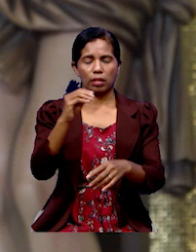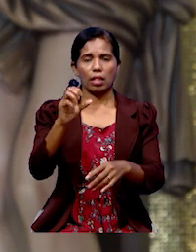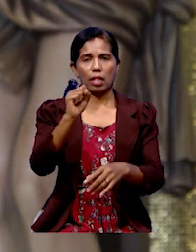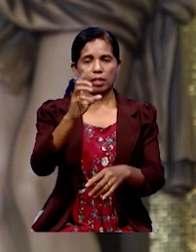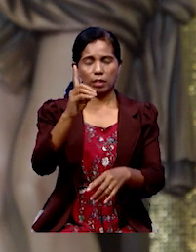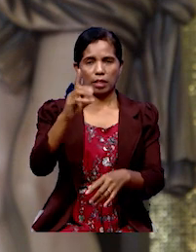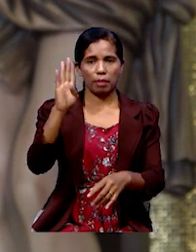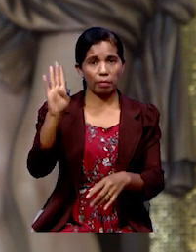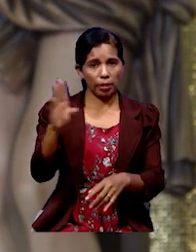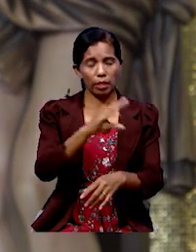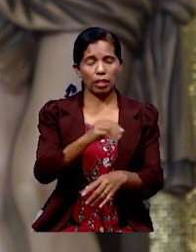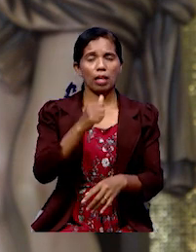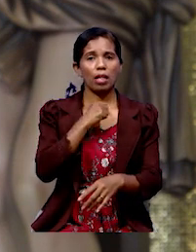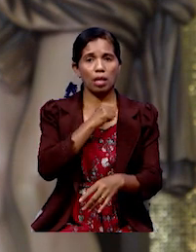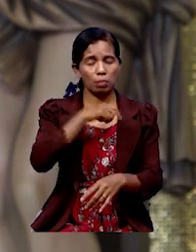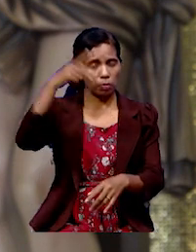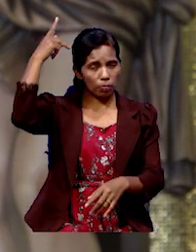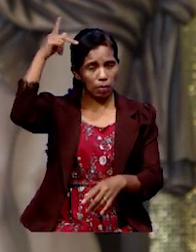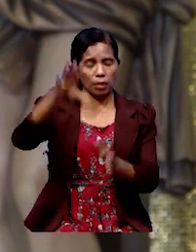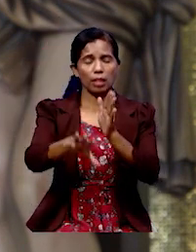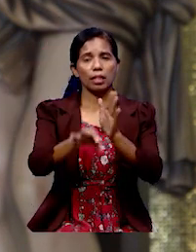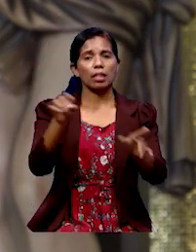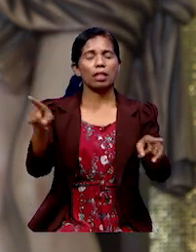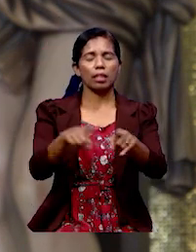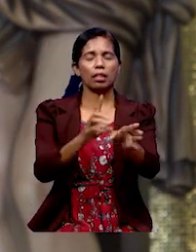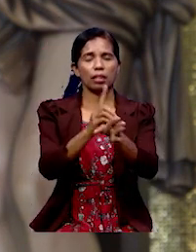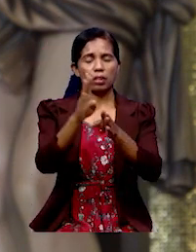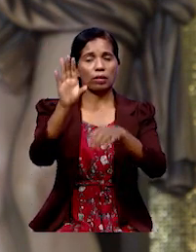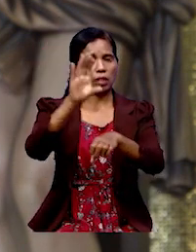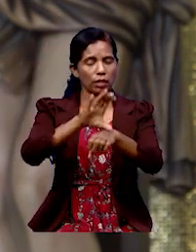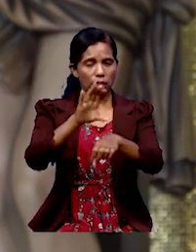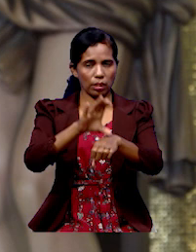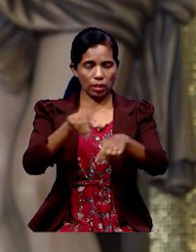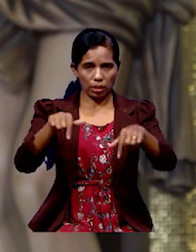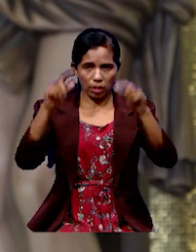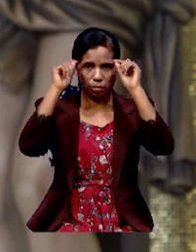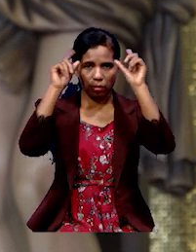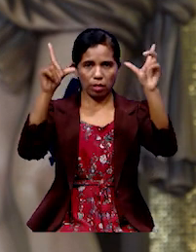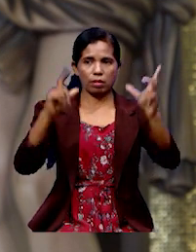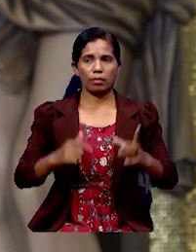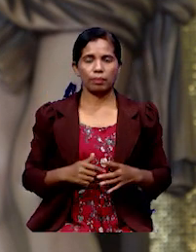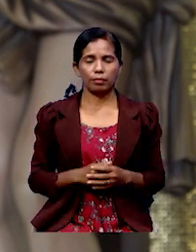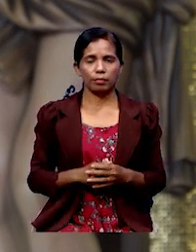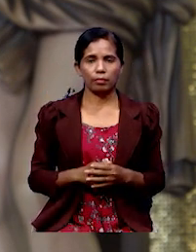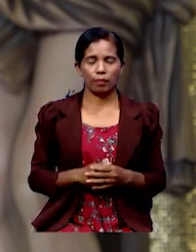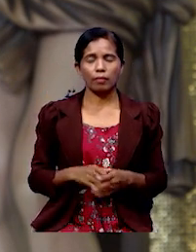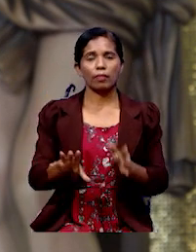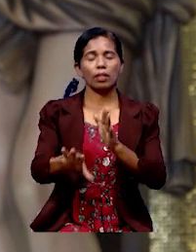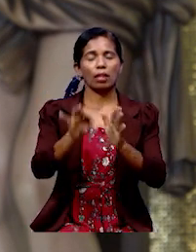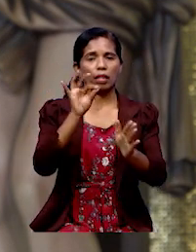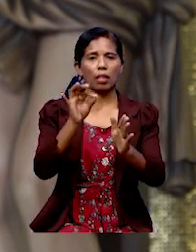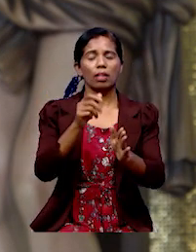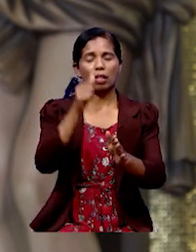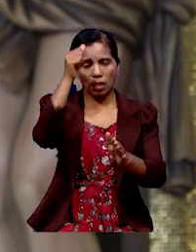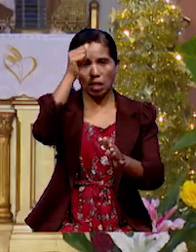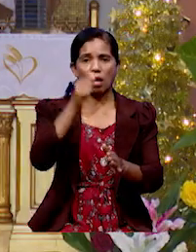SDB, nebe Papa Francisco nomeia sai cardeal da Huluk ba uma creda Timor-Leste. Nomeação Arcebispo Dom Virgílio